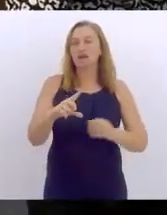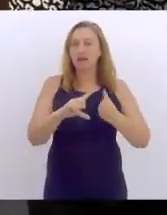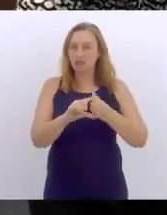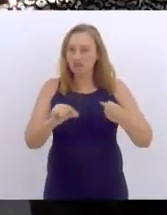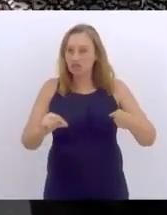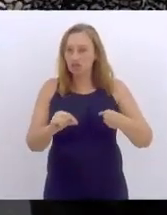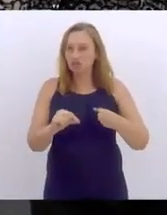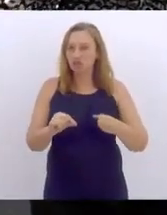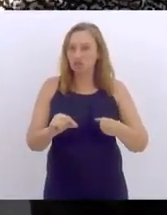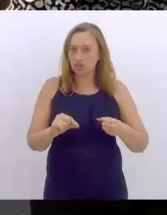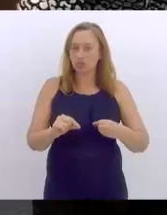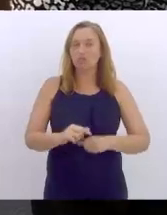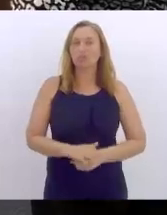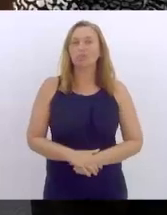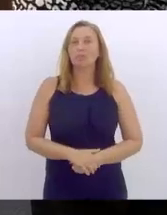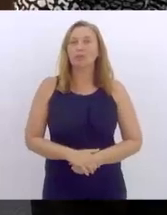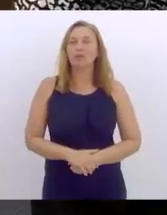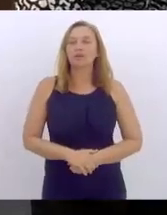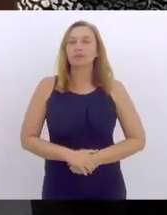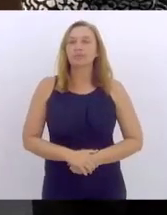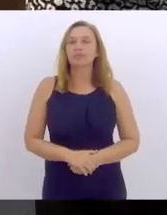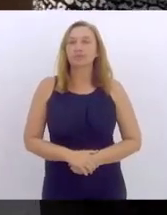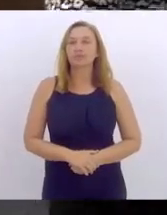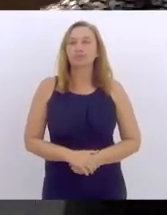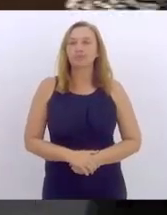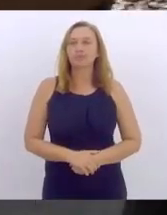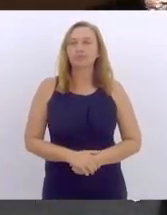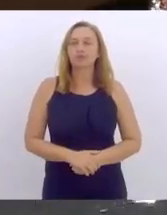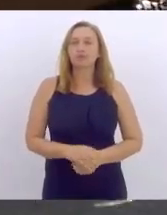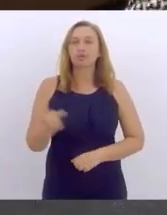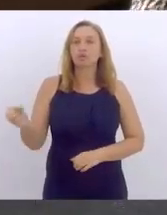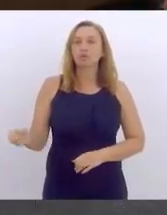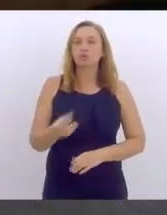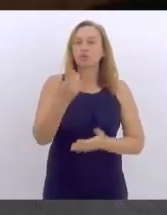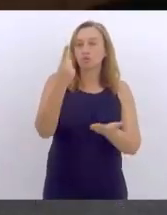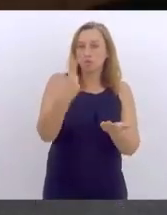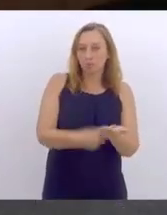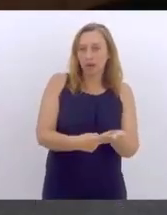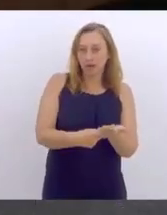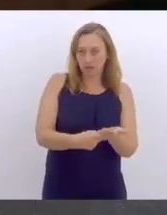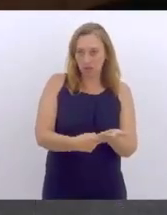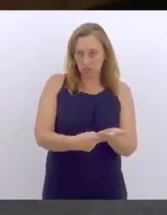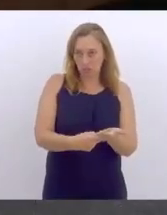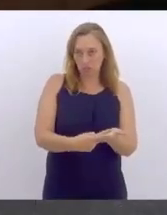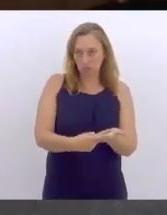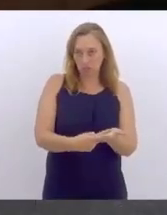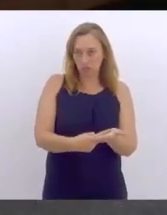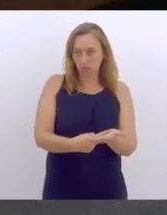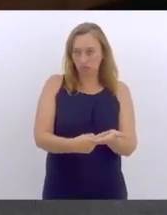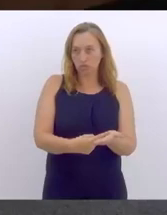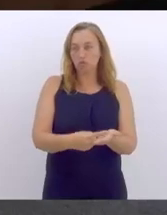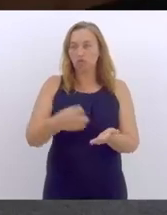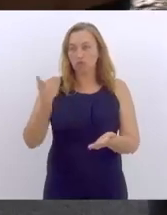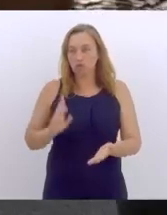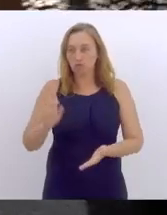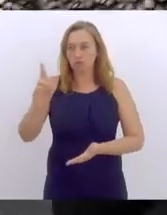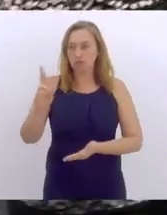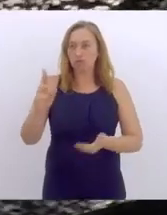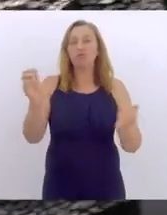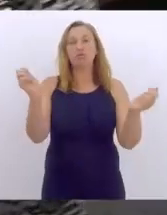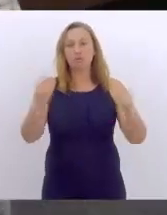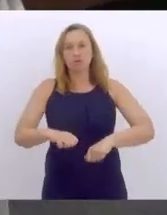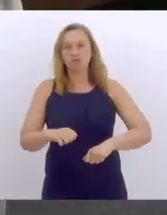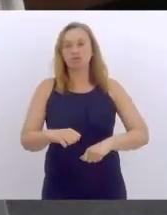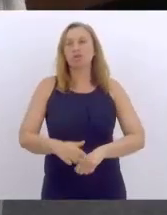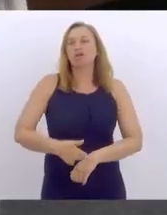fica condicionado à nova pactuação com as autoridades competentes.